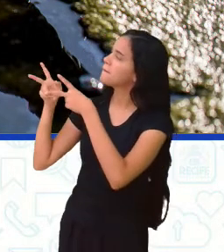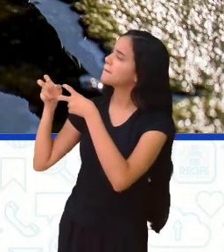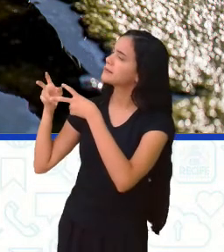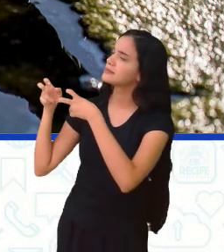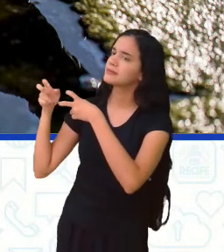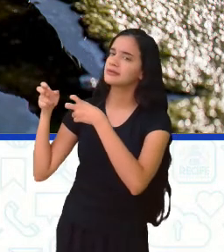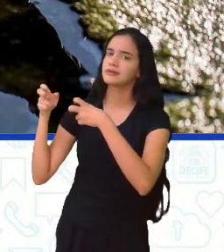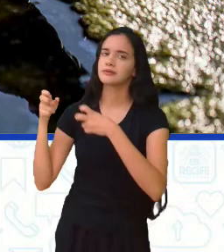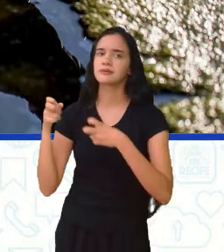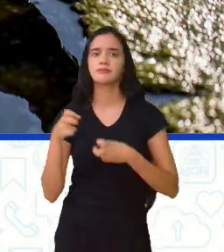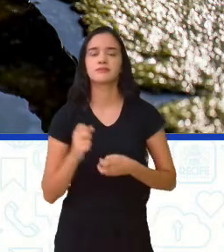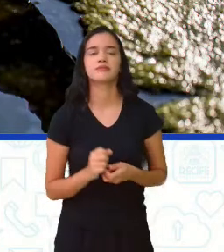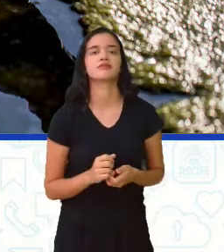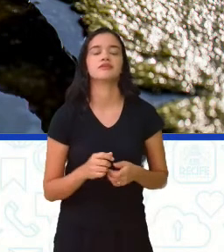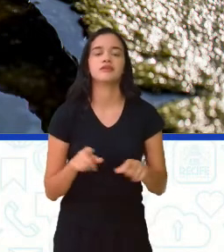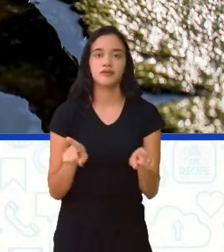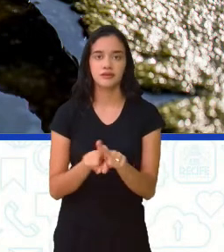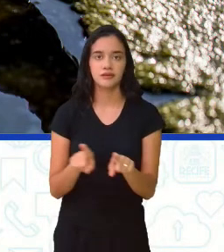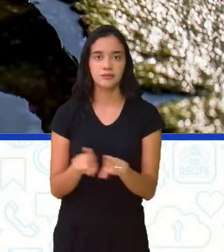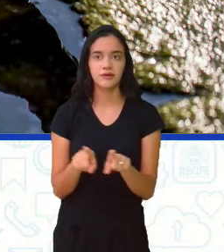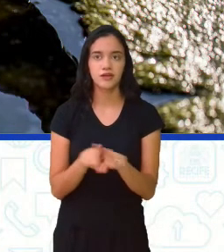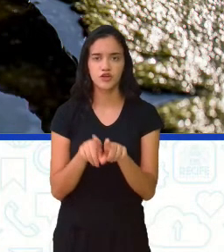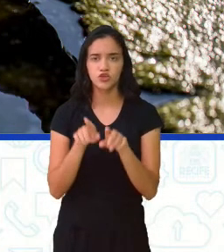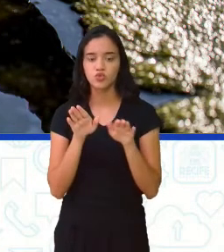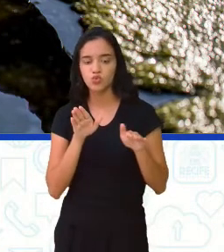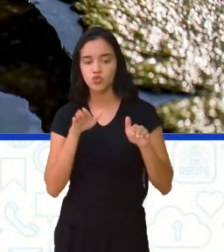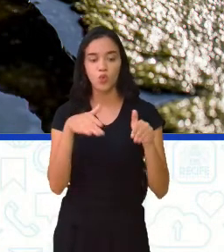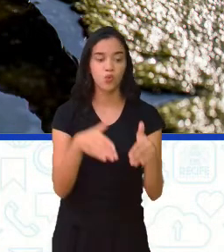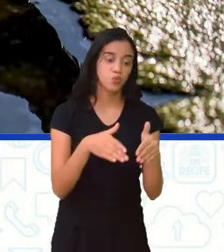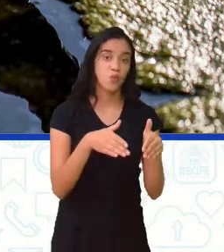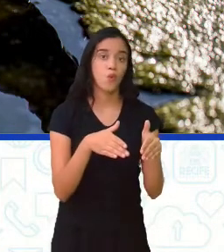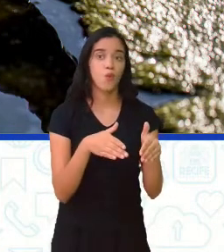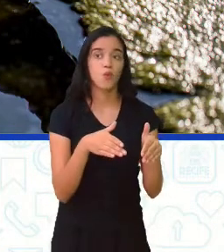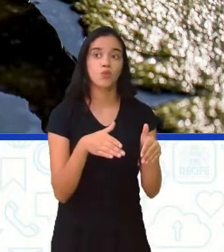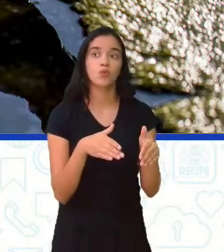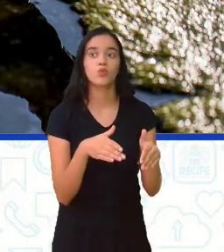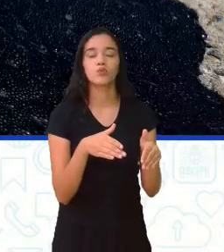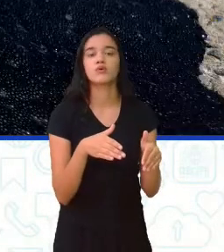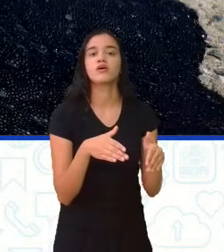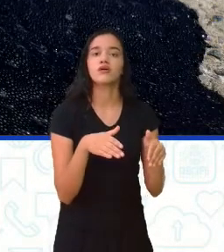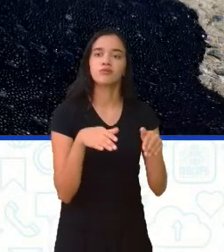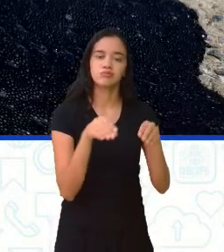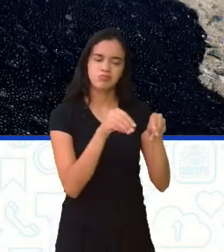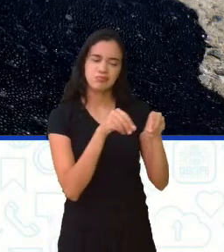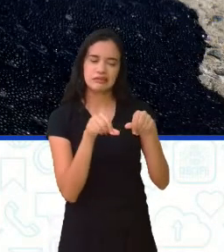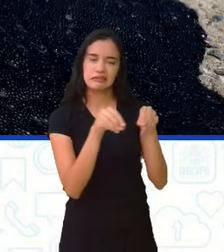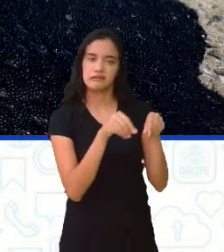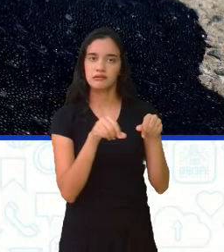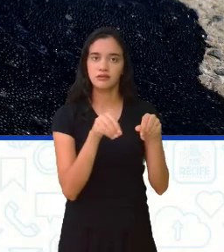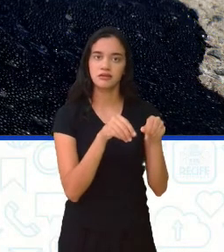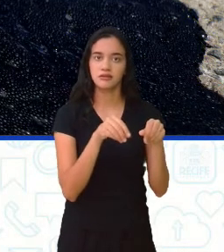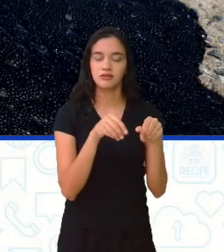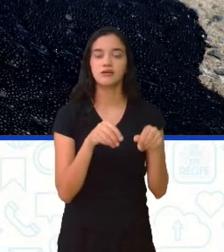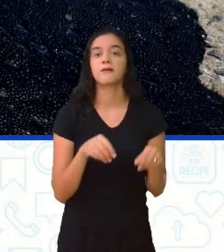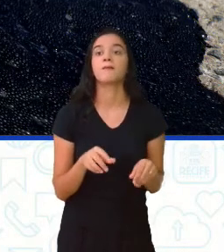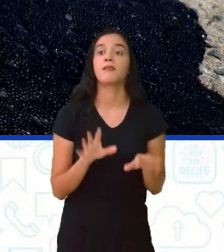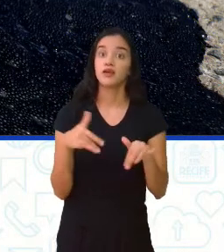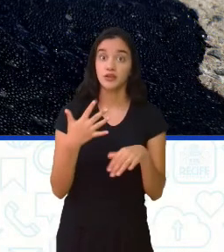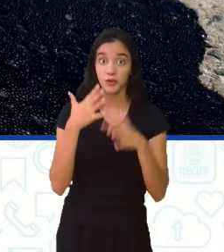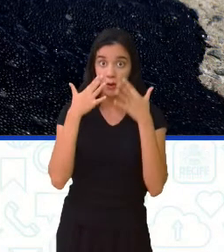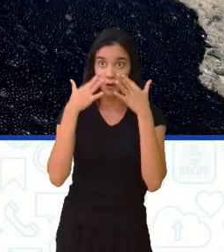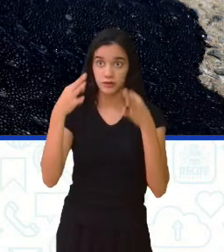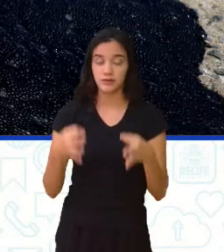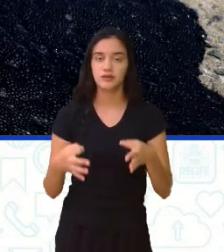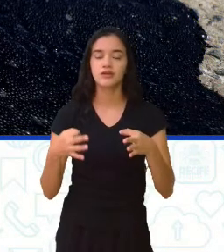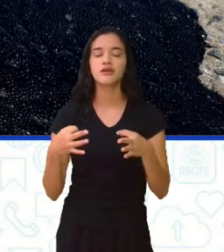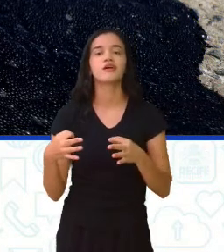né? Essa concentração de micro-organismos na superfície da água. Então, se liga aí, gente,